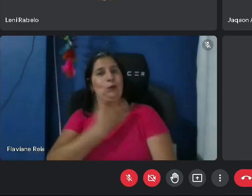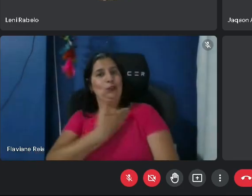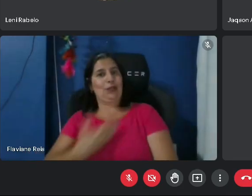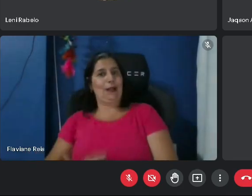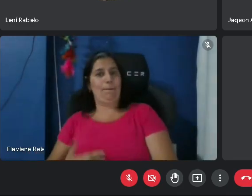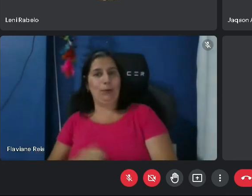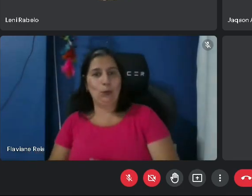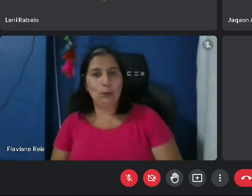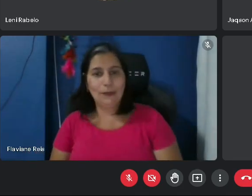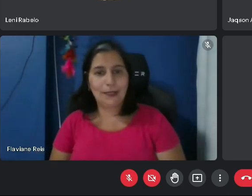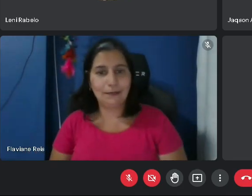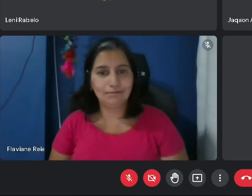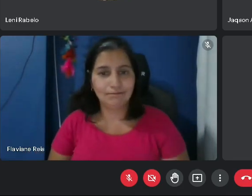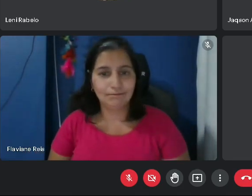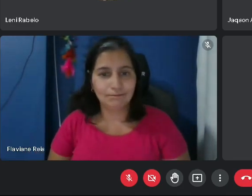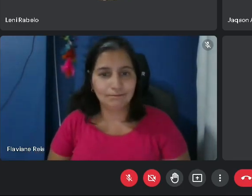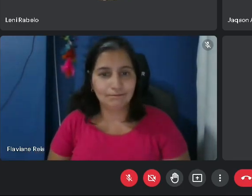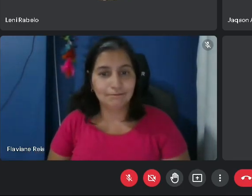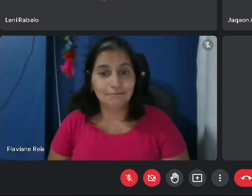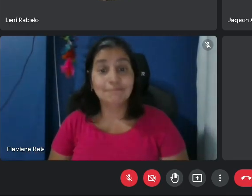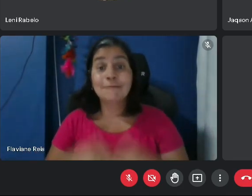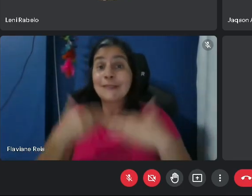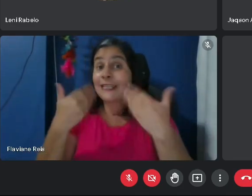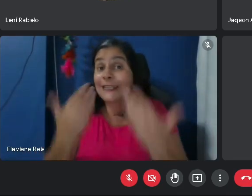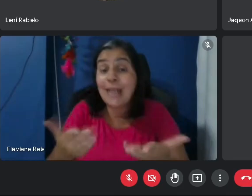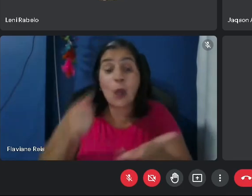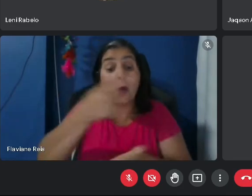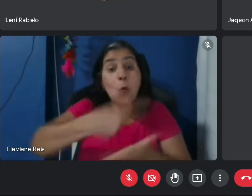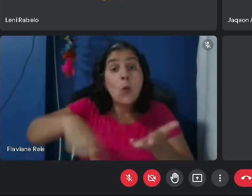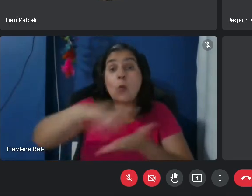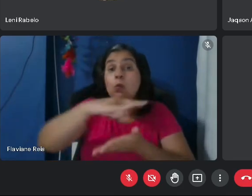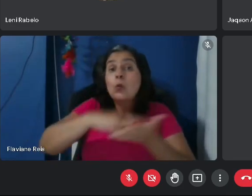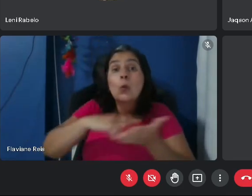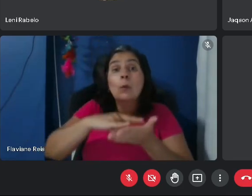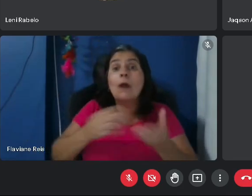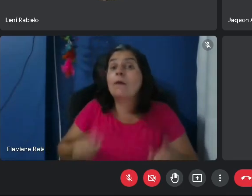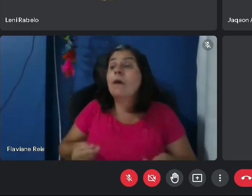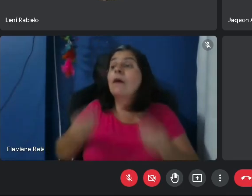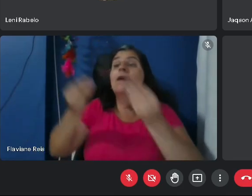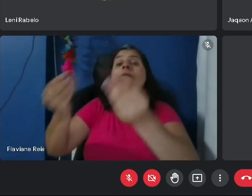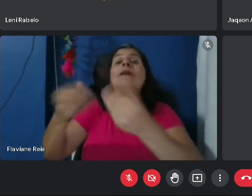Então, tudo isso aí precisa ser organizado via políticas públicas.